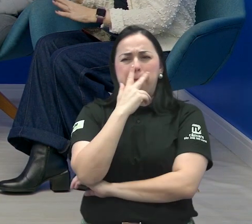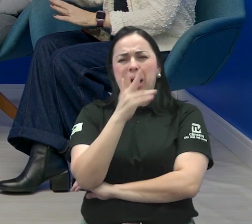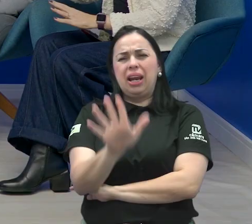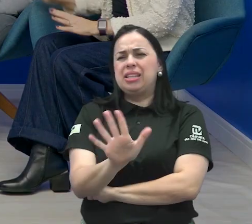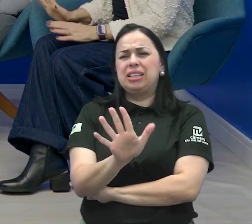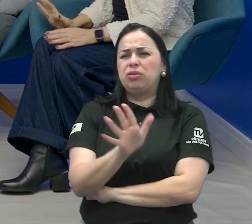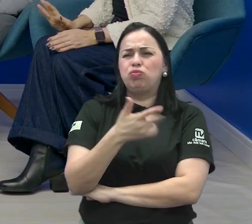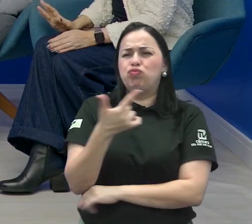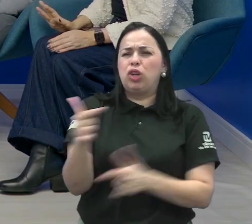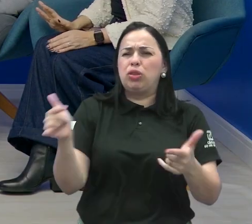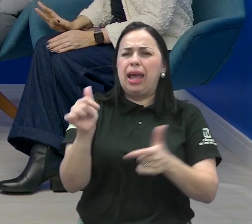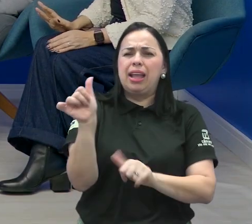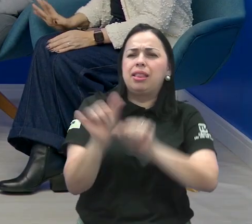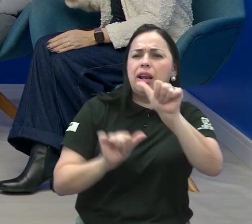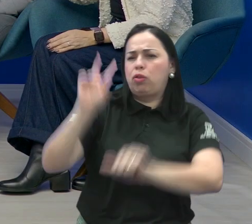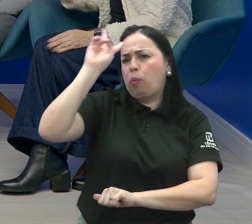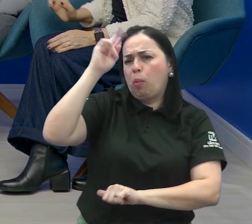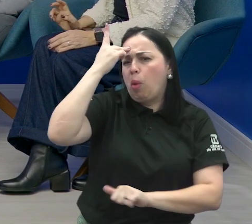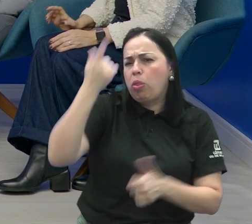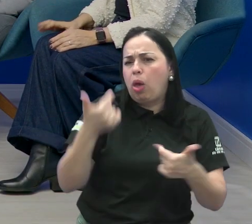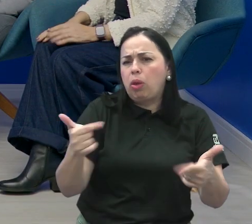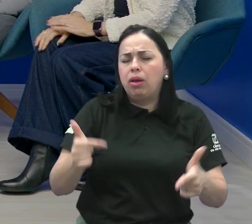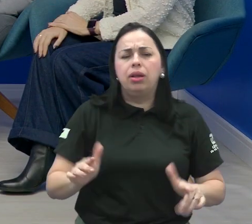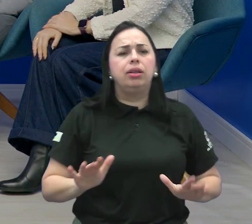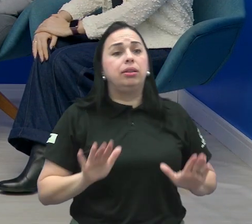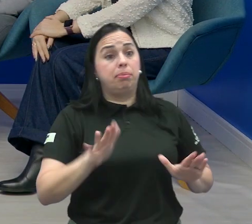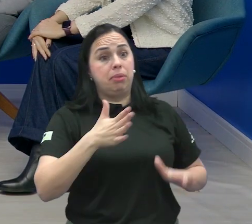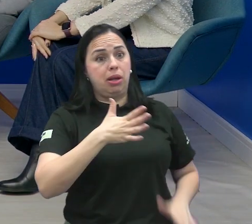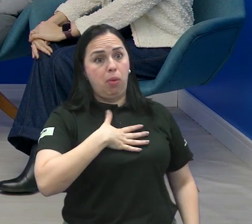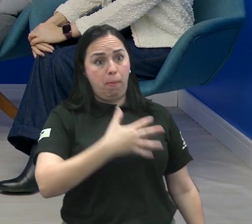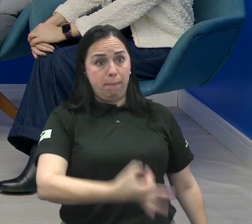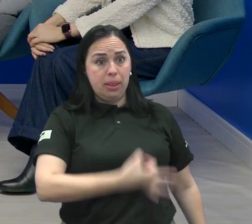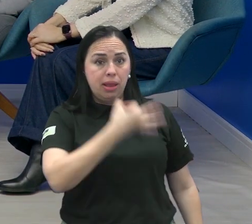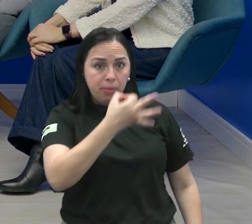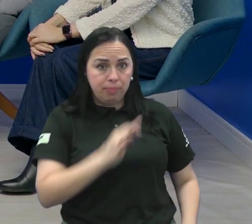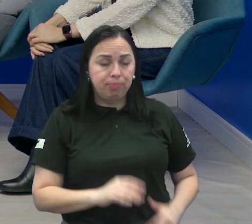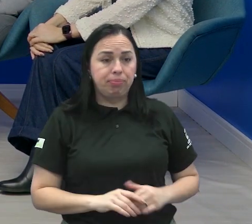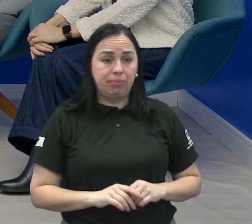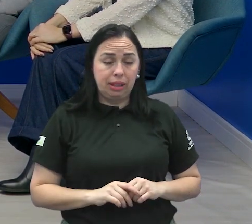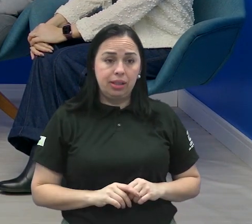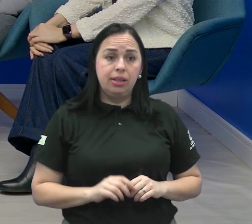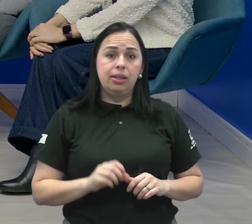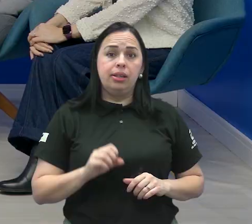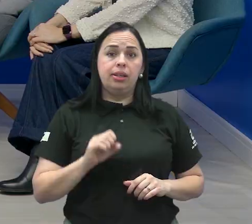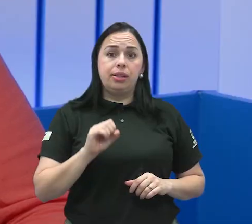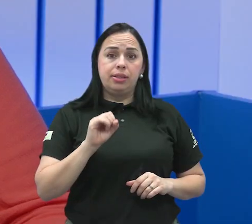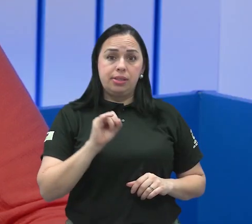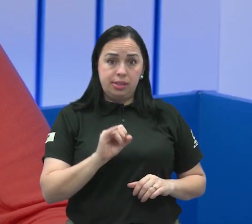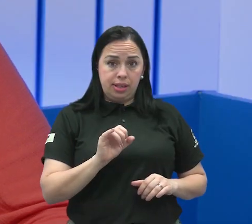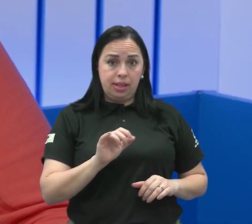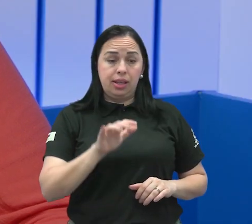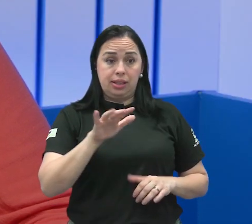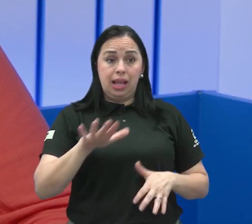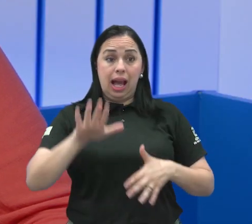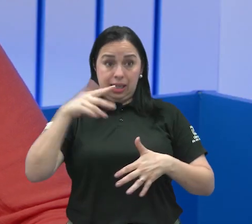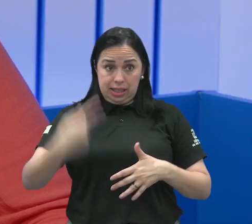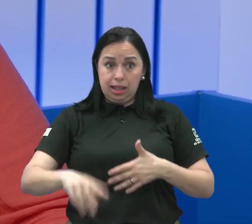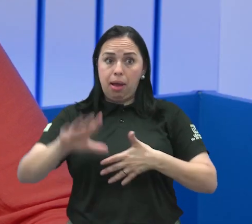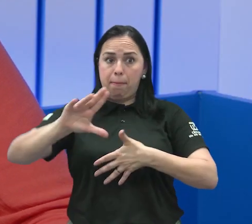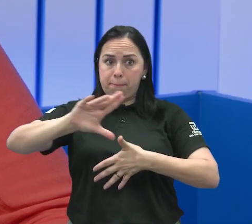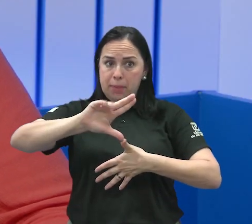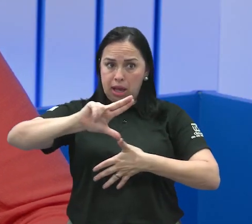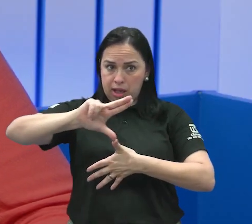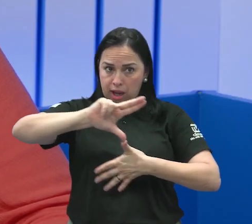gente só vê em sala de aula, só escuta em sala de aula? Eu considero que, se considerarmos o caso específico da